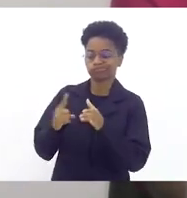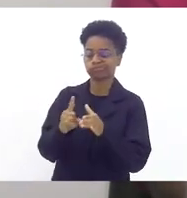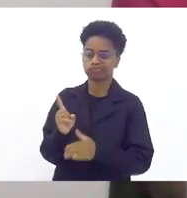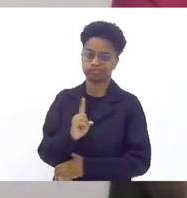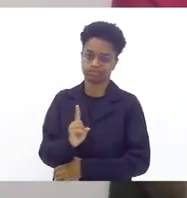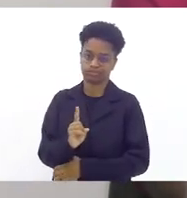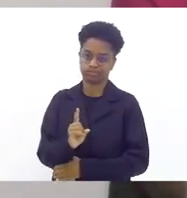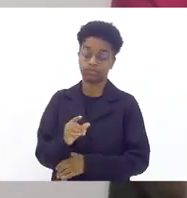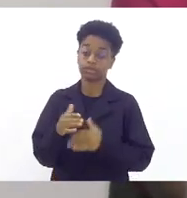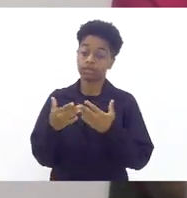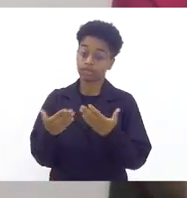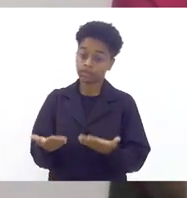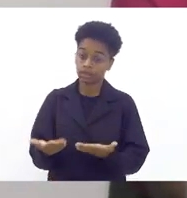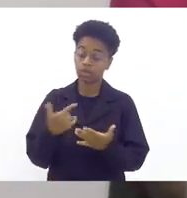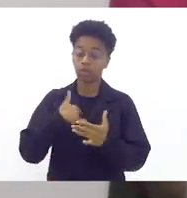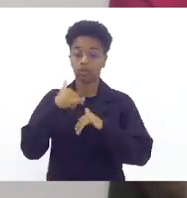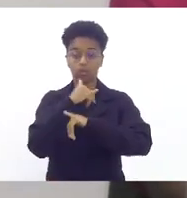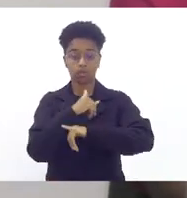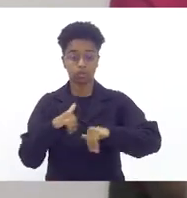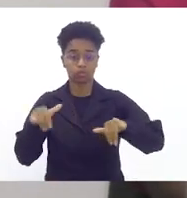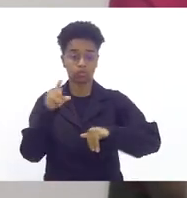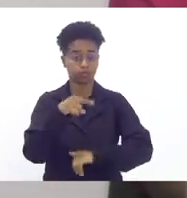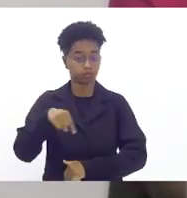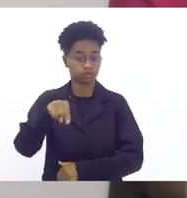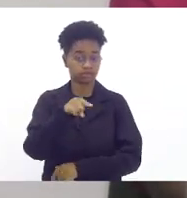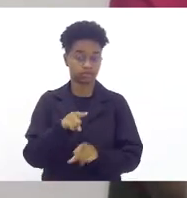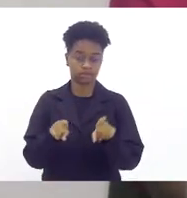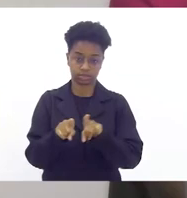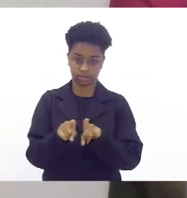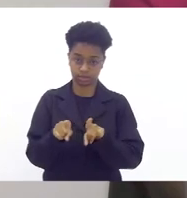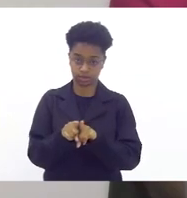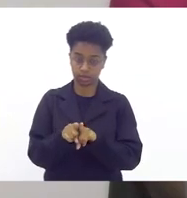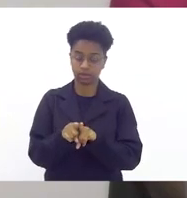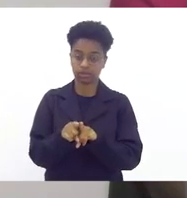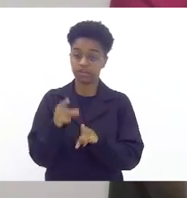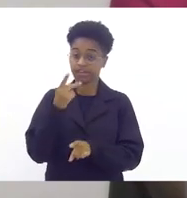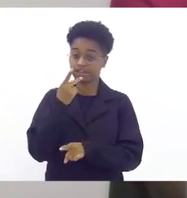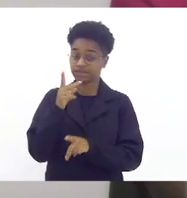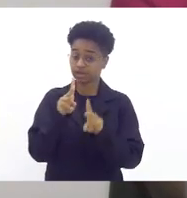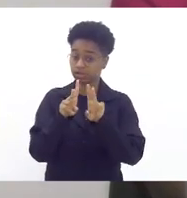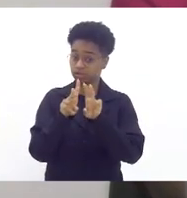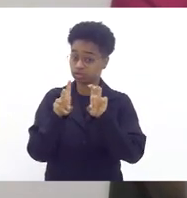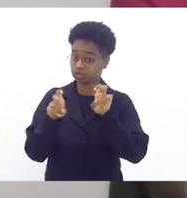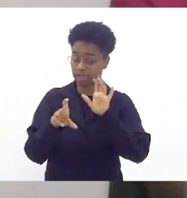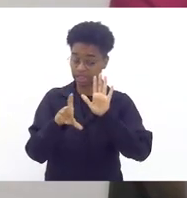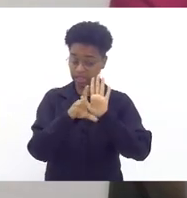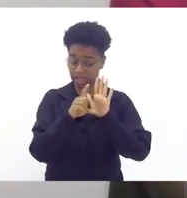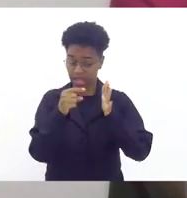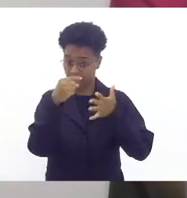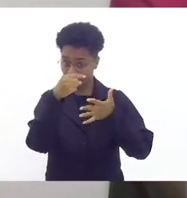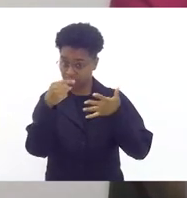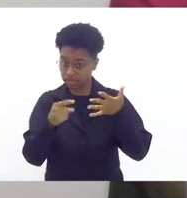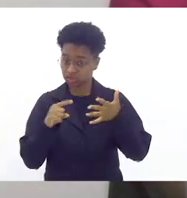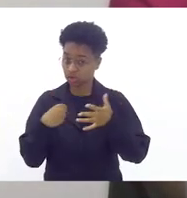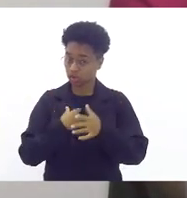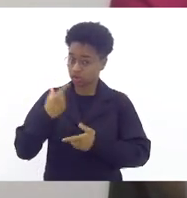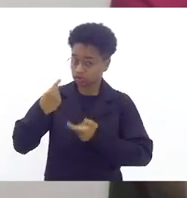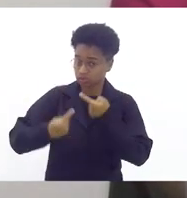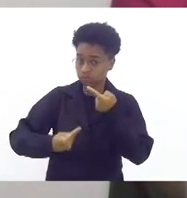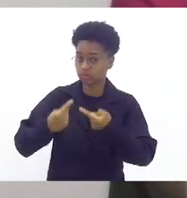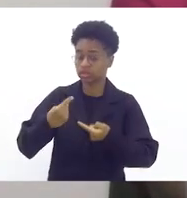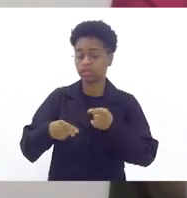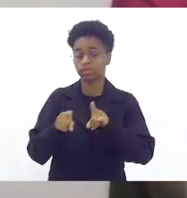Então, dizer para vocês também que falar sobre as leis que a gente está travando aqui é fundamental,